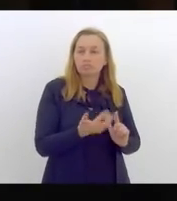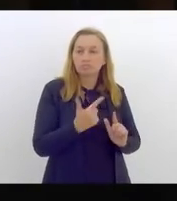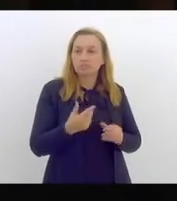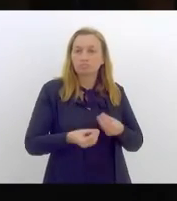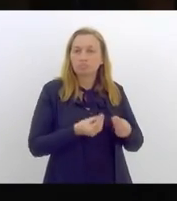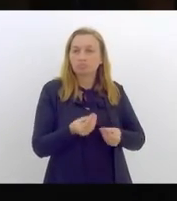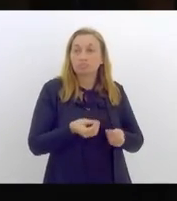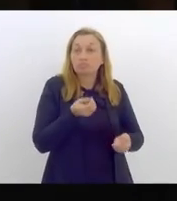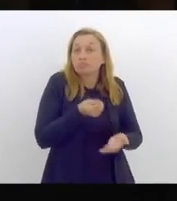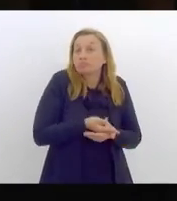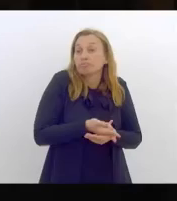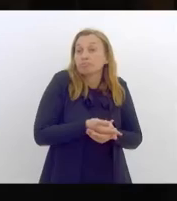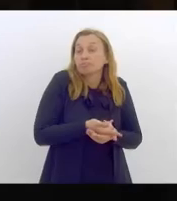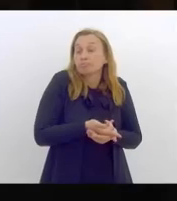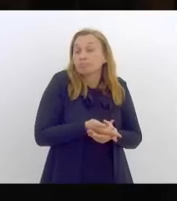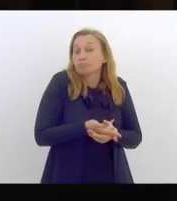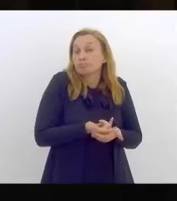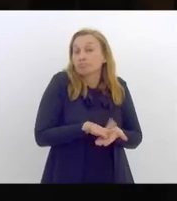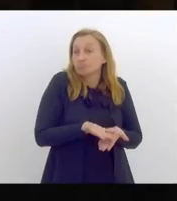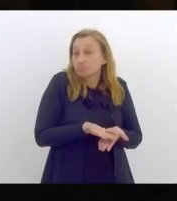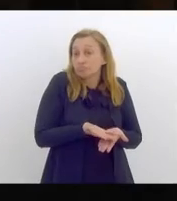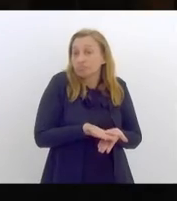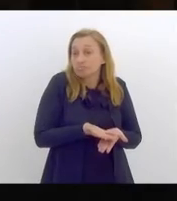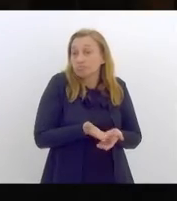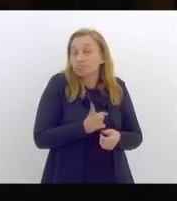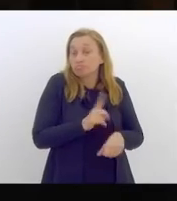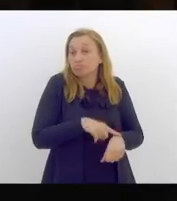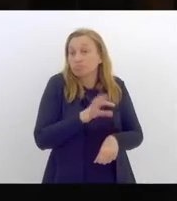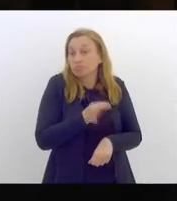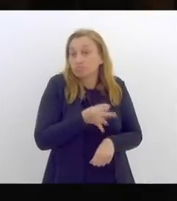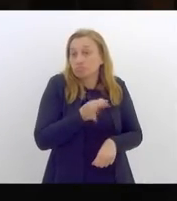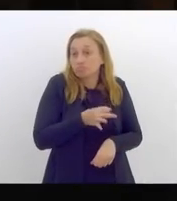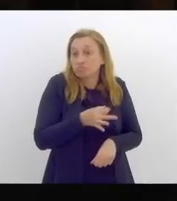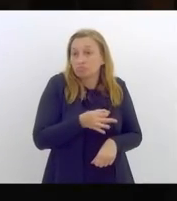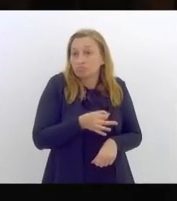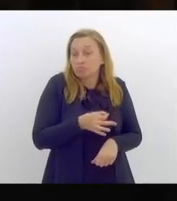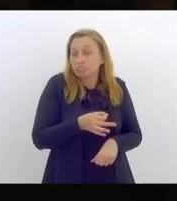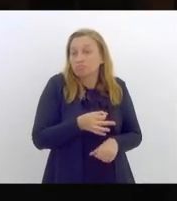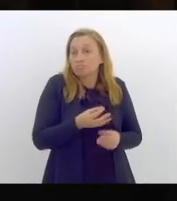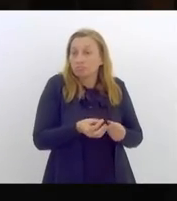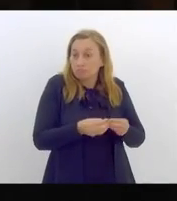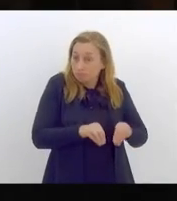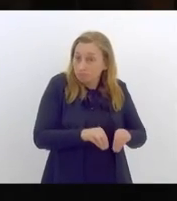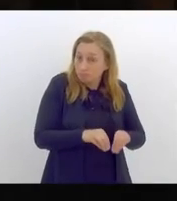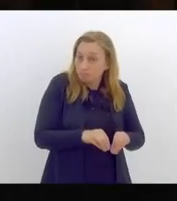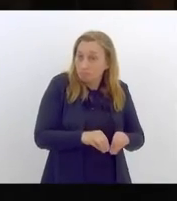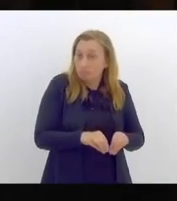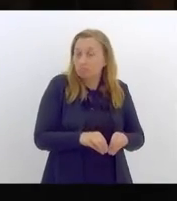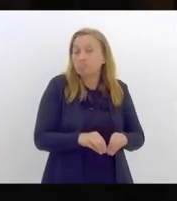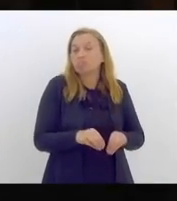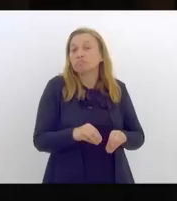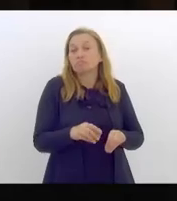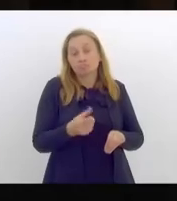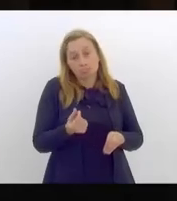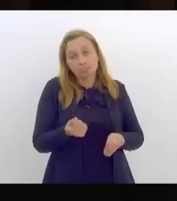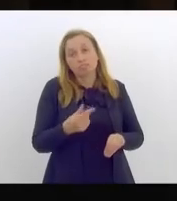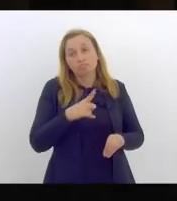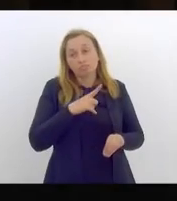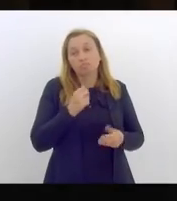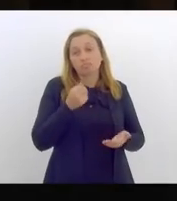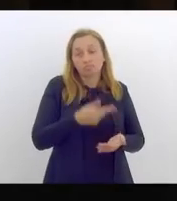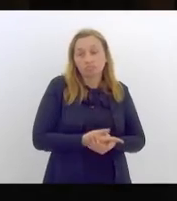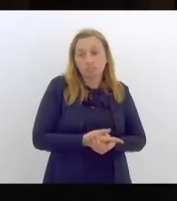ter a condição de pagar isso em tempo hábil e vai comprometer o pouco auxílio que tem